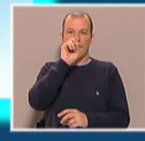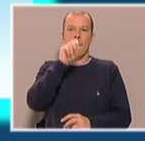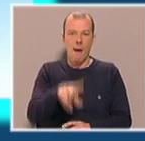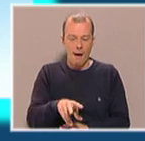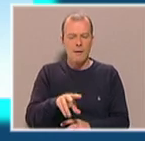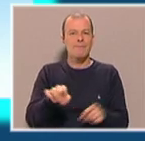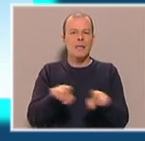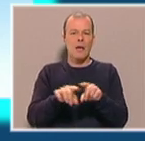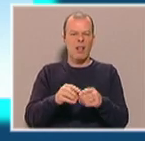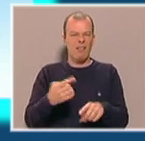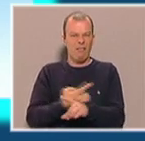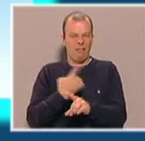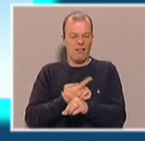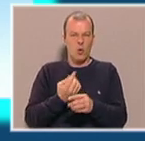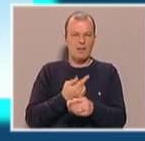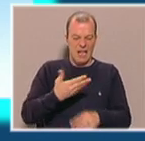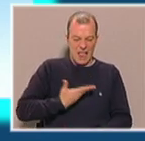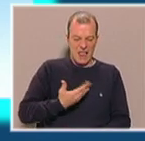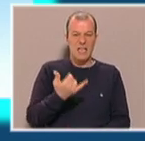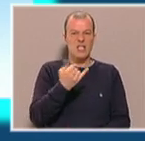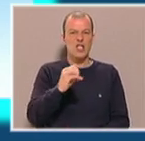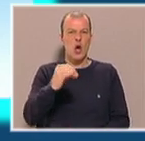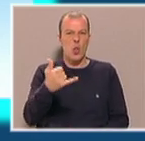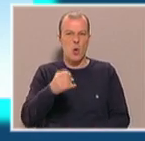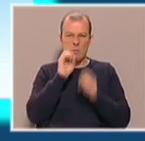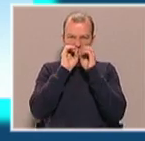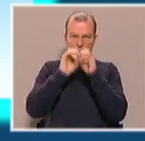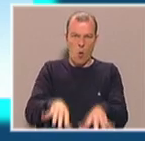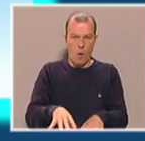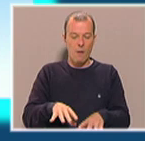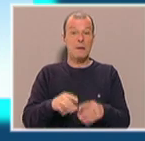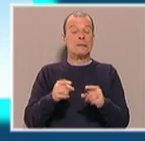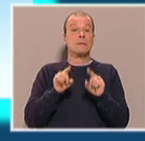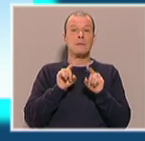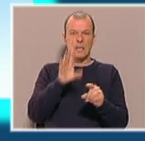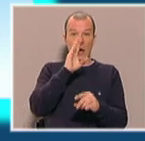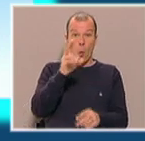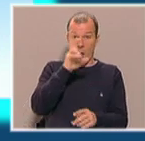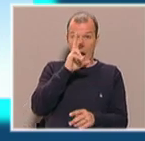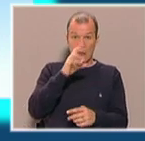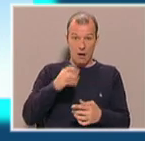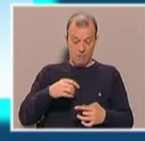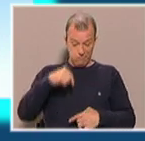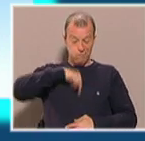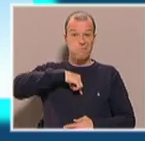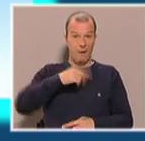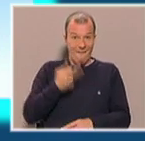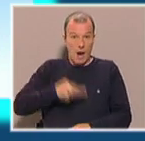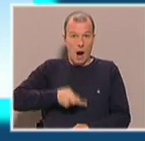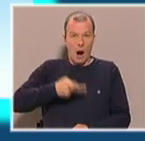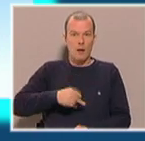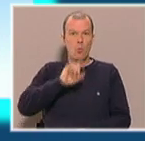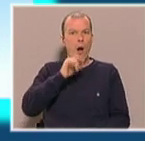estás a eliminar dióxido de carbono do teu corpo. Se este gás se acumulasse, poderia